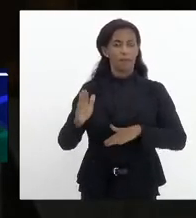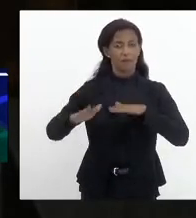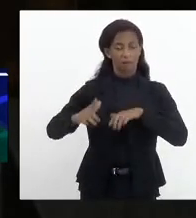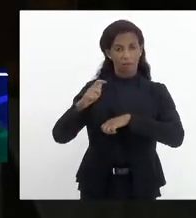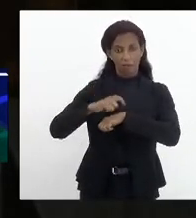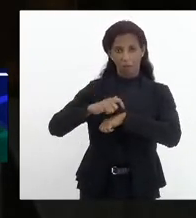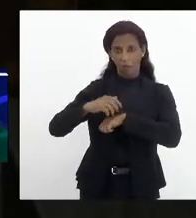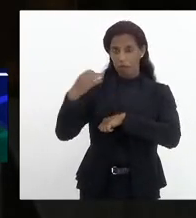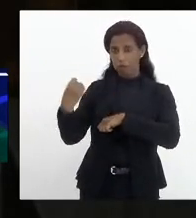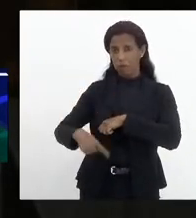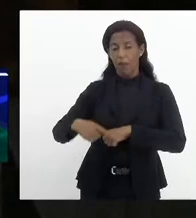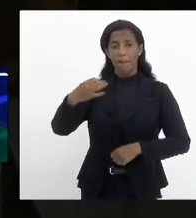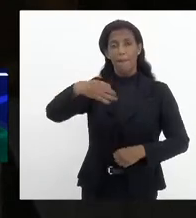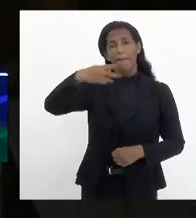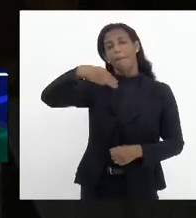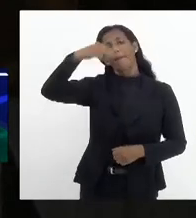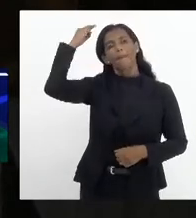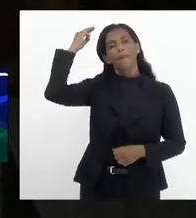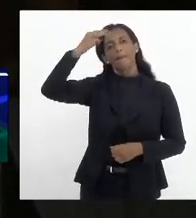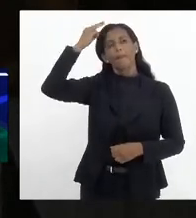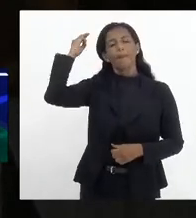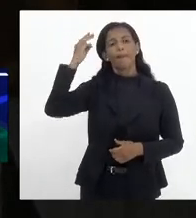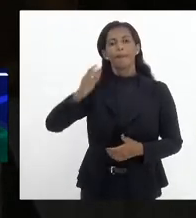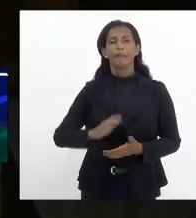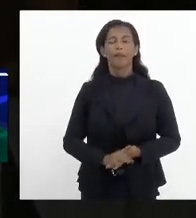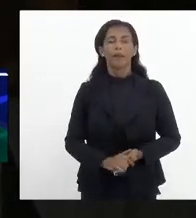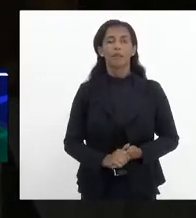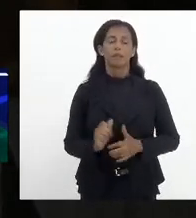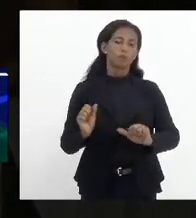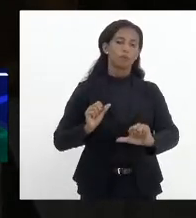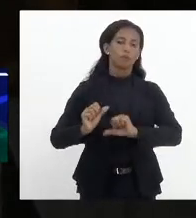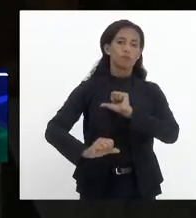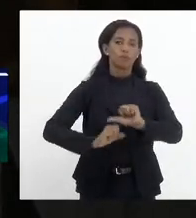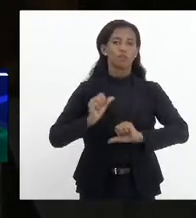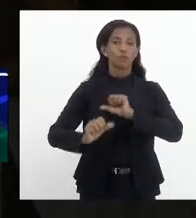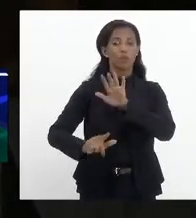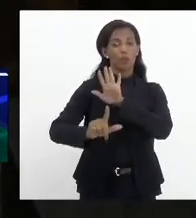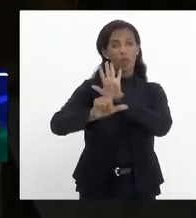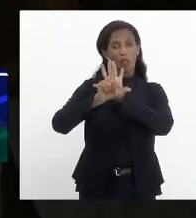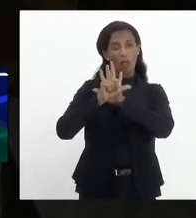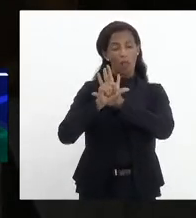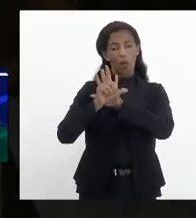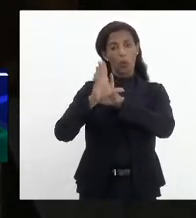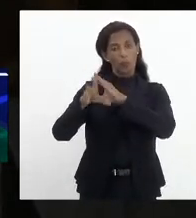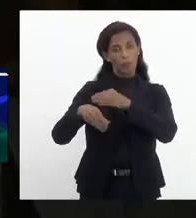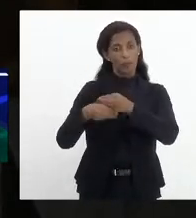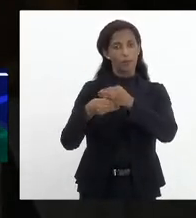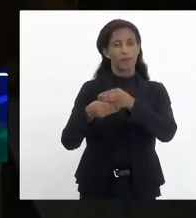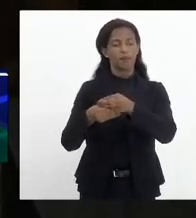hora, deputado Márcio Pacheco transformou em lei complementar,